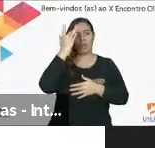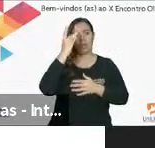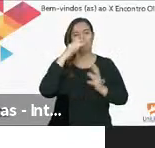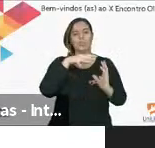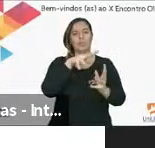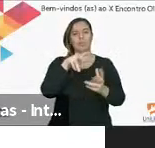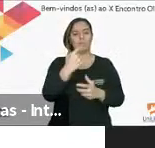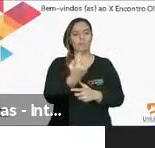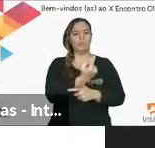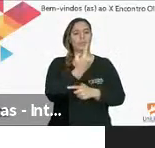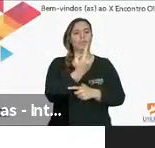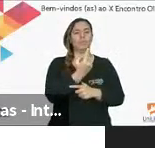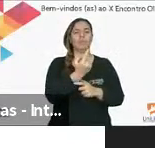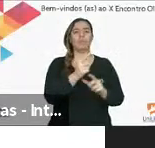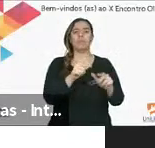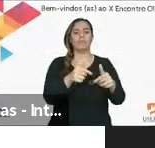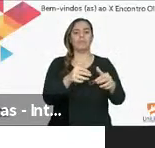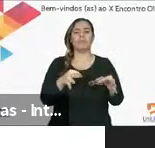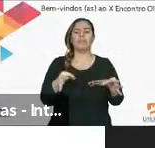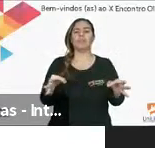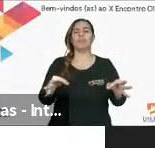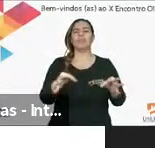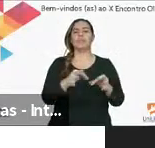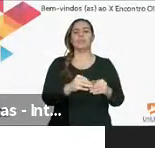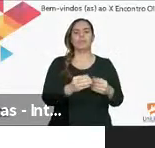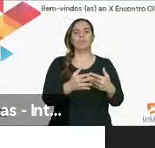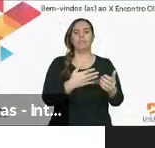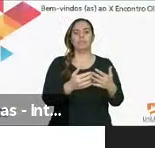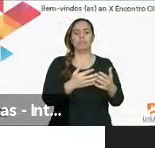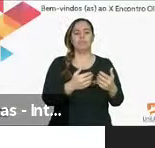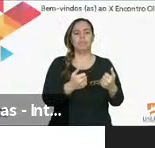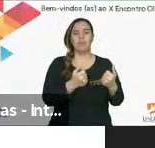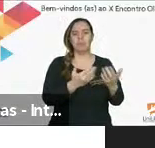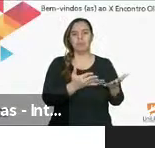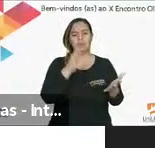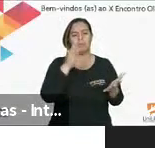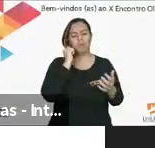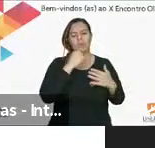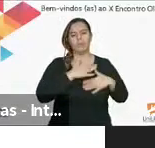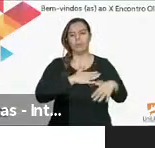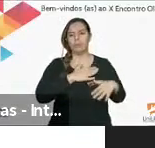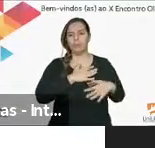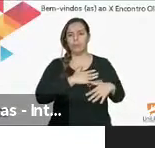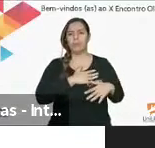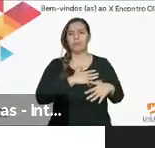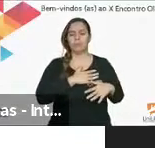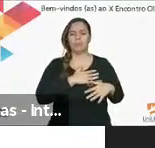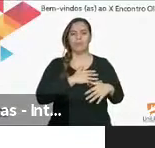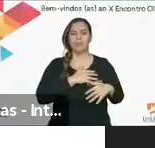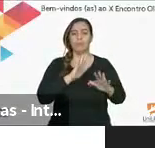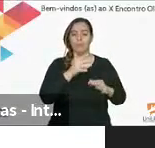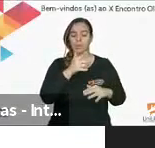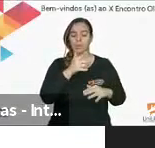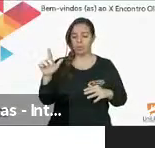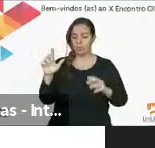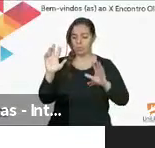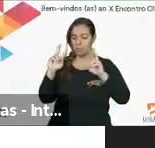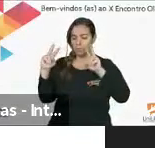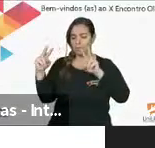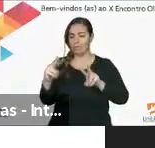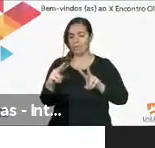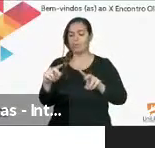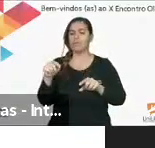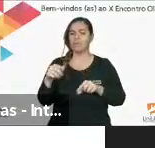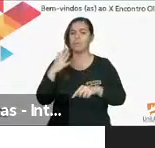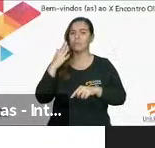só, faz isso tudo e lava as mãos e dorme. O outro lado sabe que